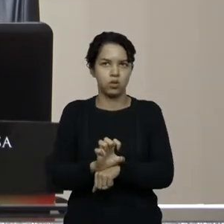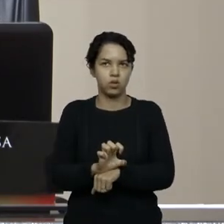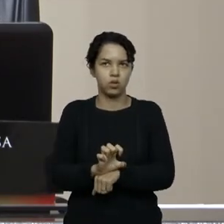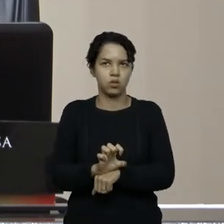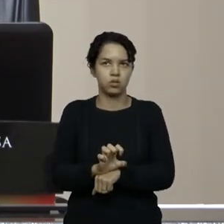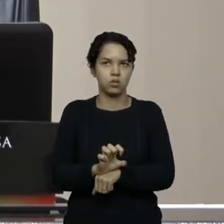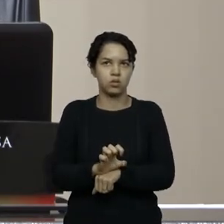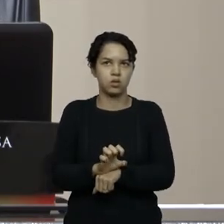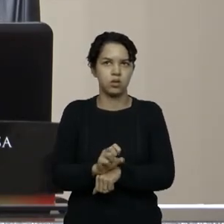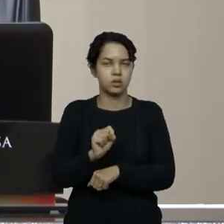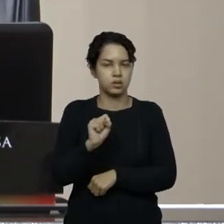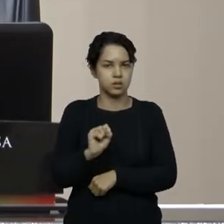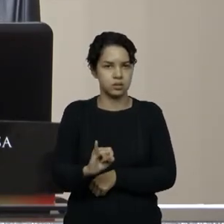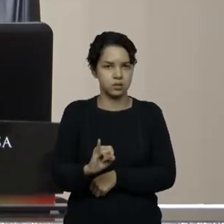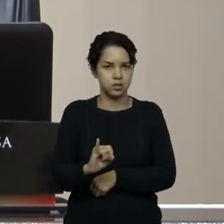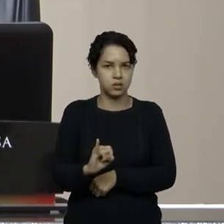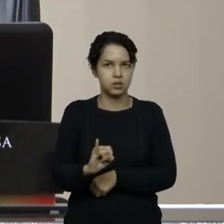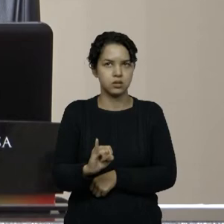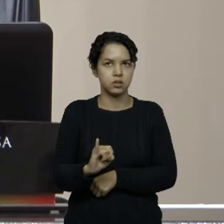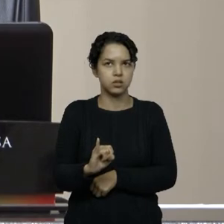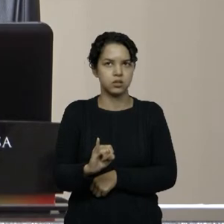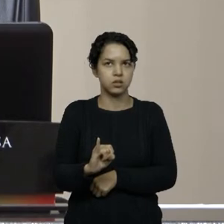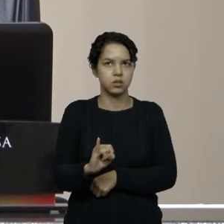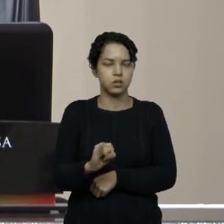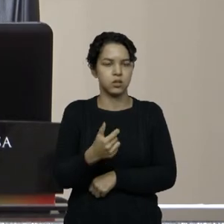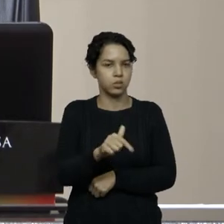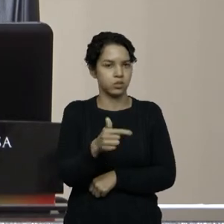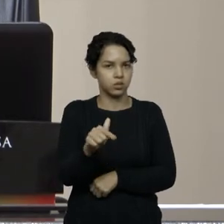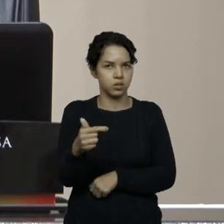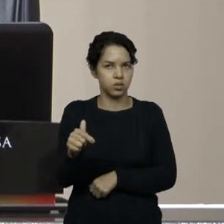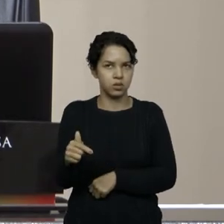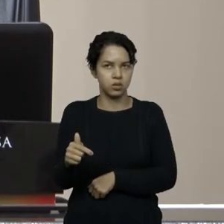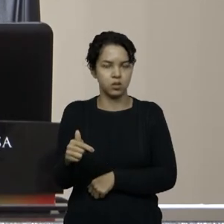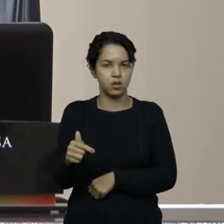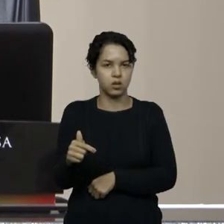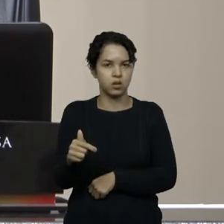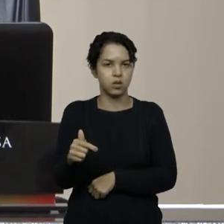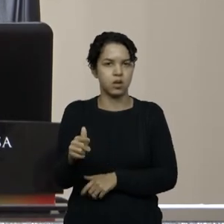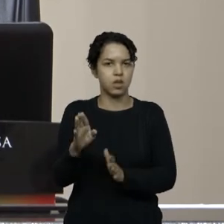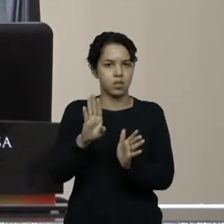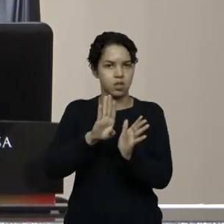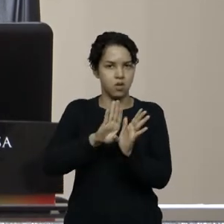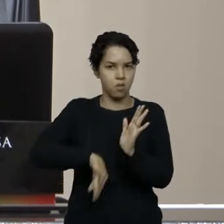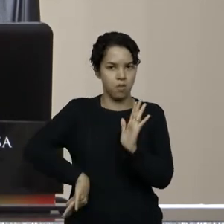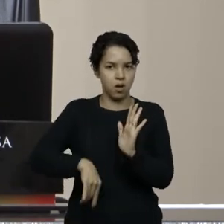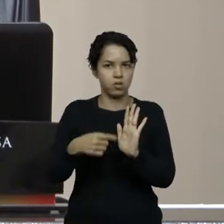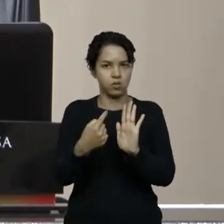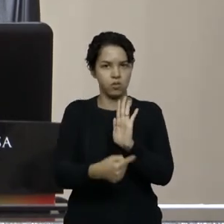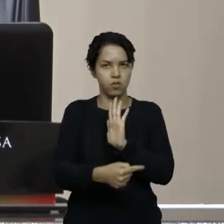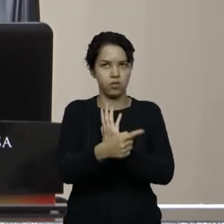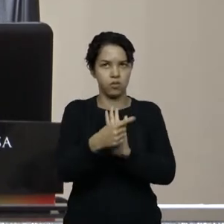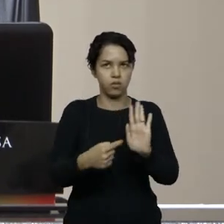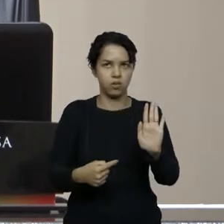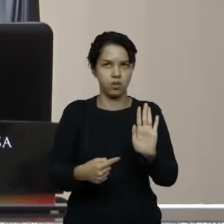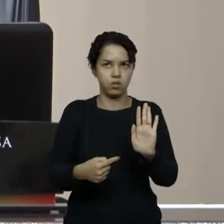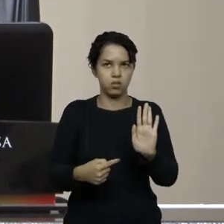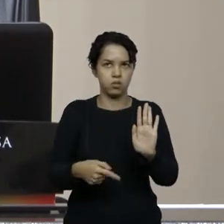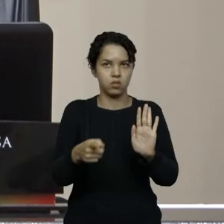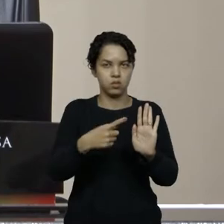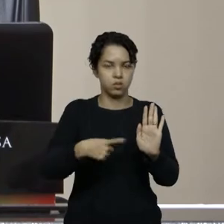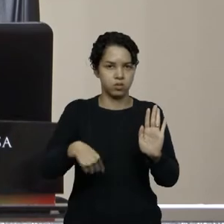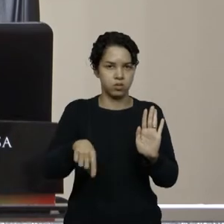E se nós tivéssemos a derrubada dos vetos nós